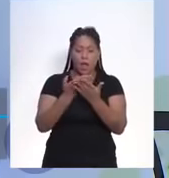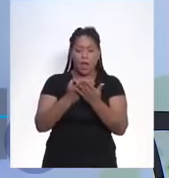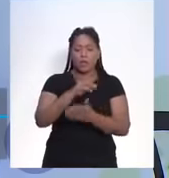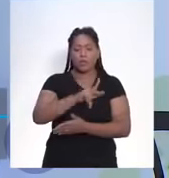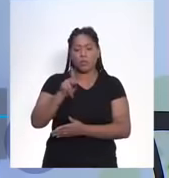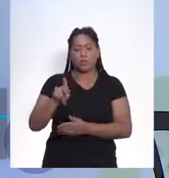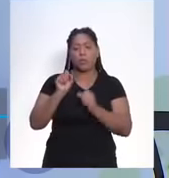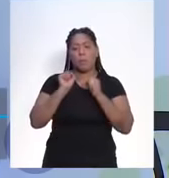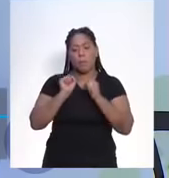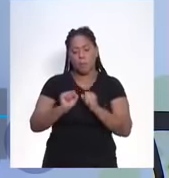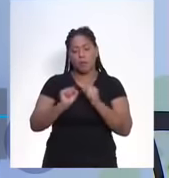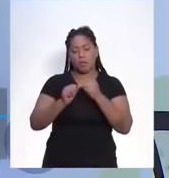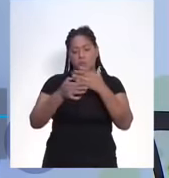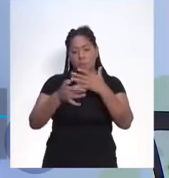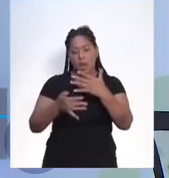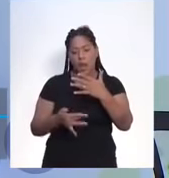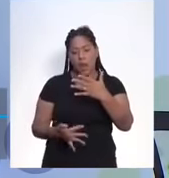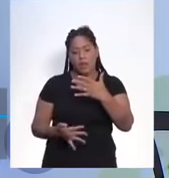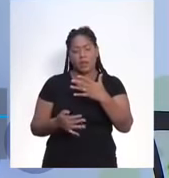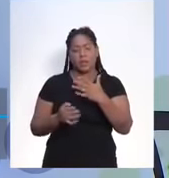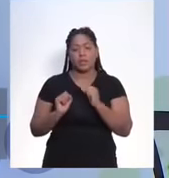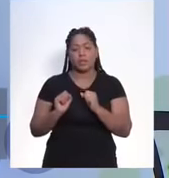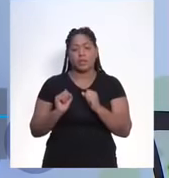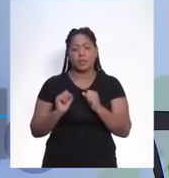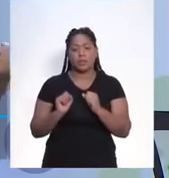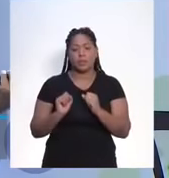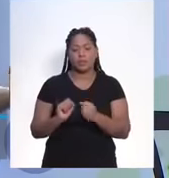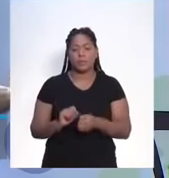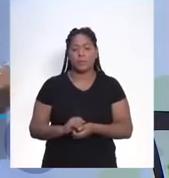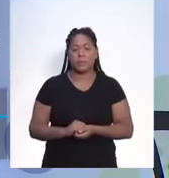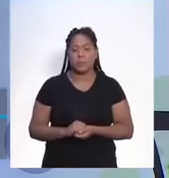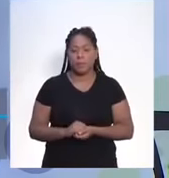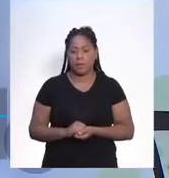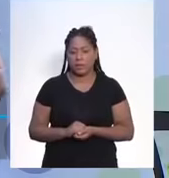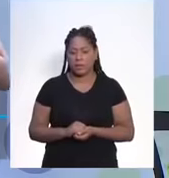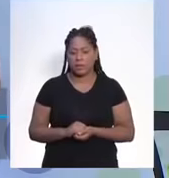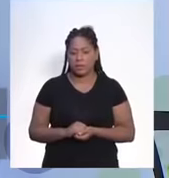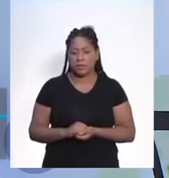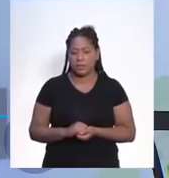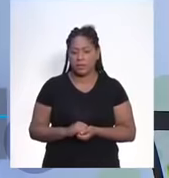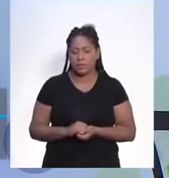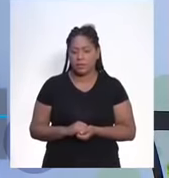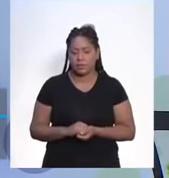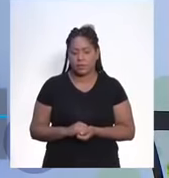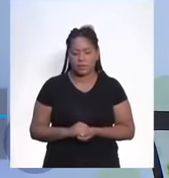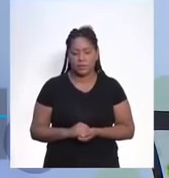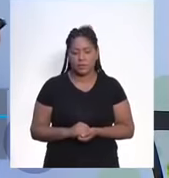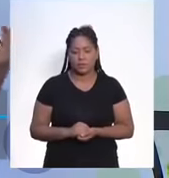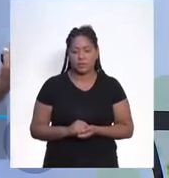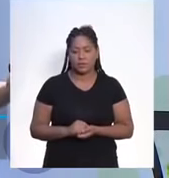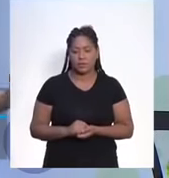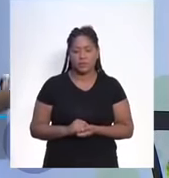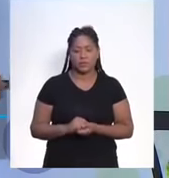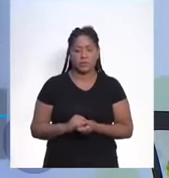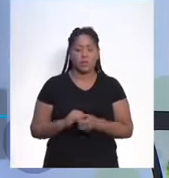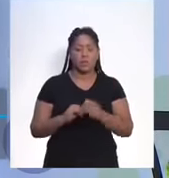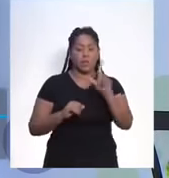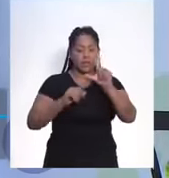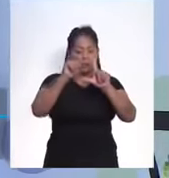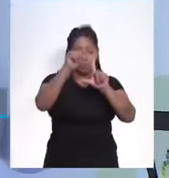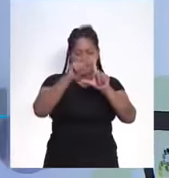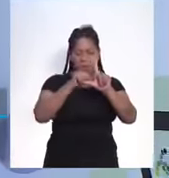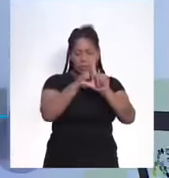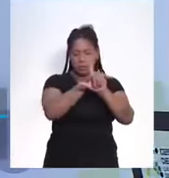certeza podem comentar com vocês alunos que é plano cartesiano que for que nós estamos olhando assim operações com os números inteiros